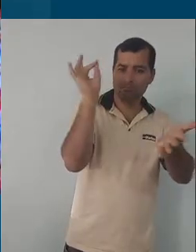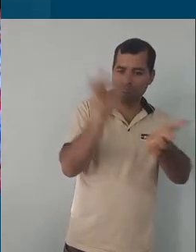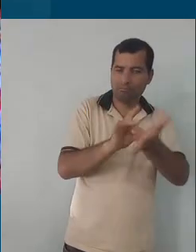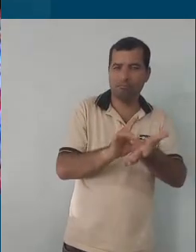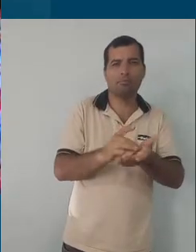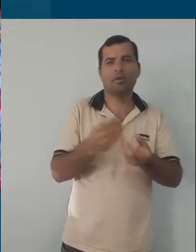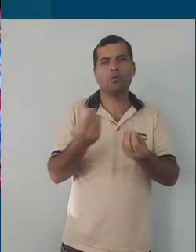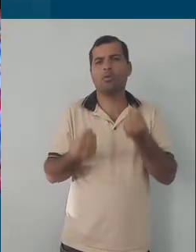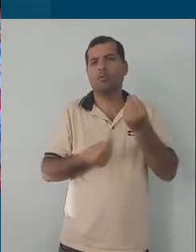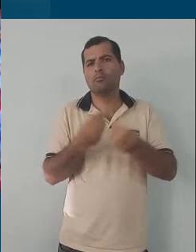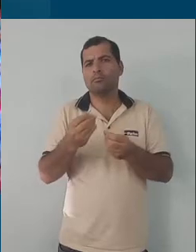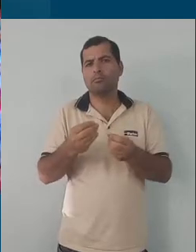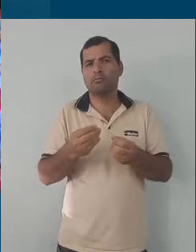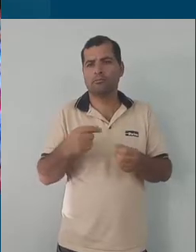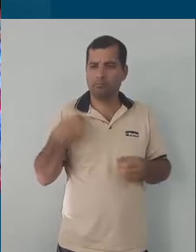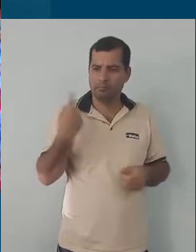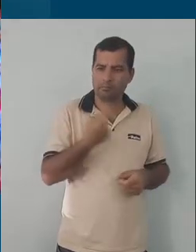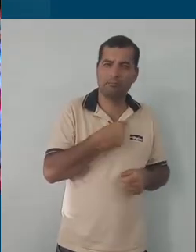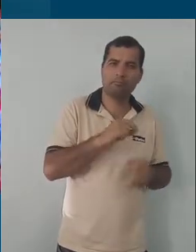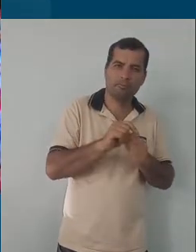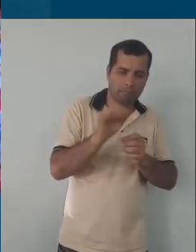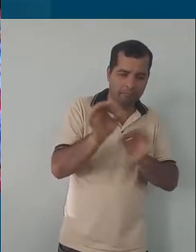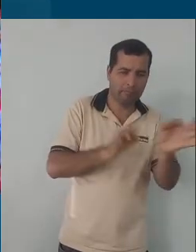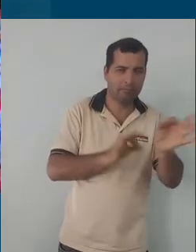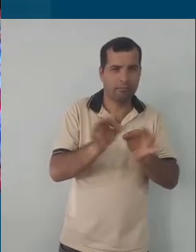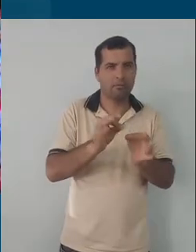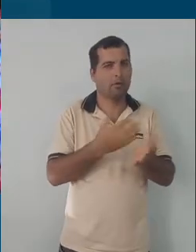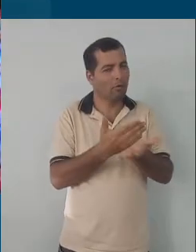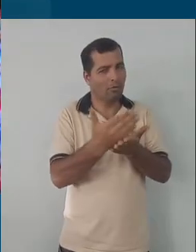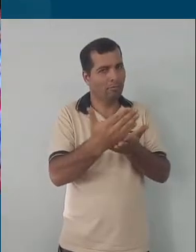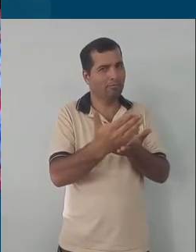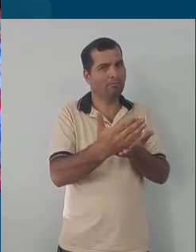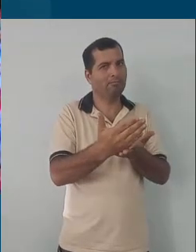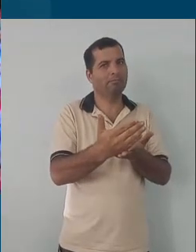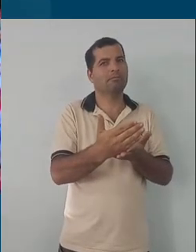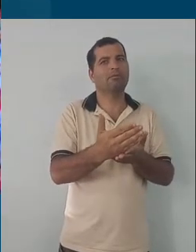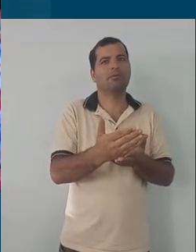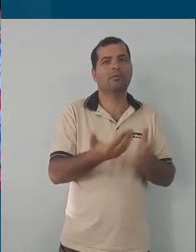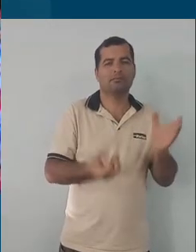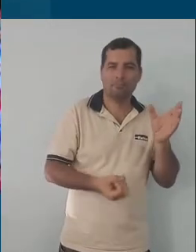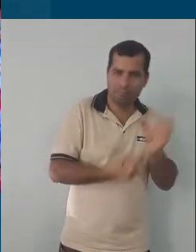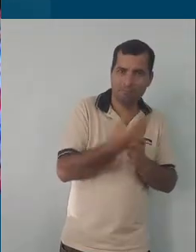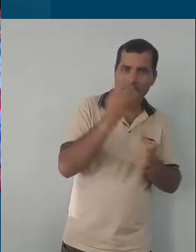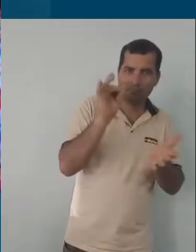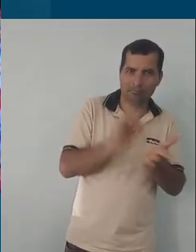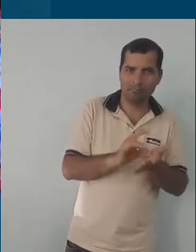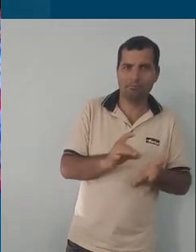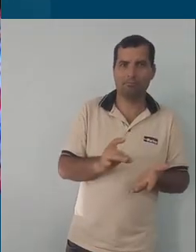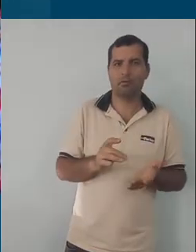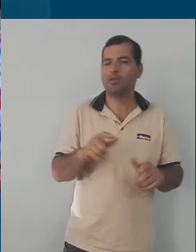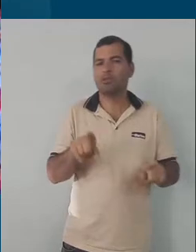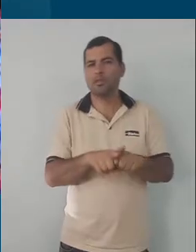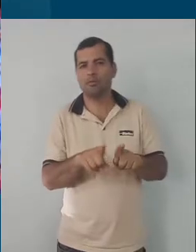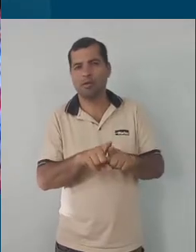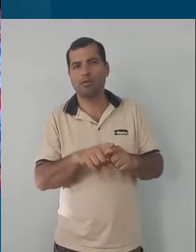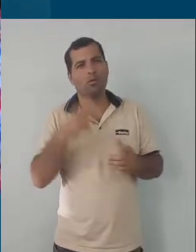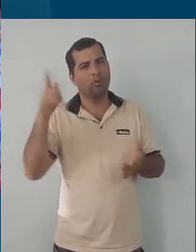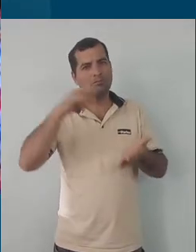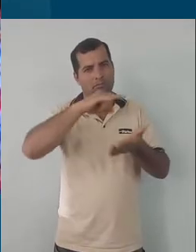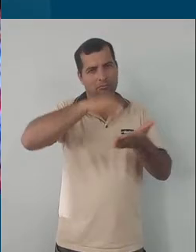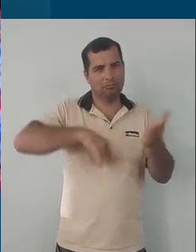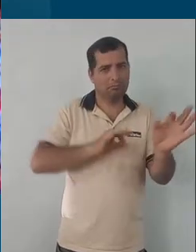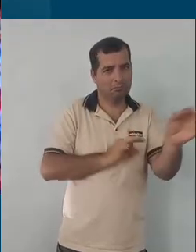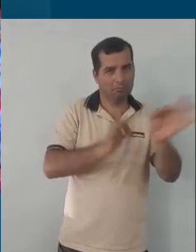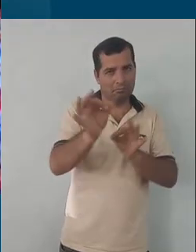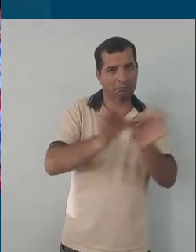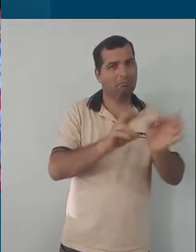essas práticas vão se dar nessa implementação, né, na formação, nos outros documentos que vão ser produzidos,